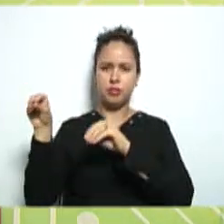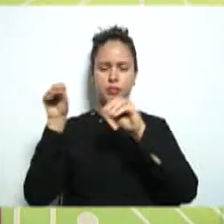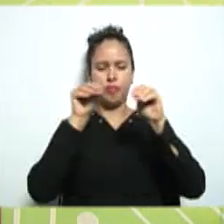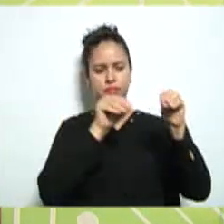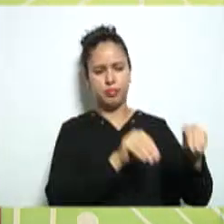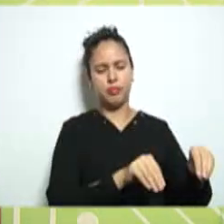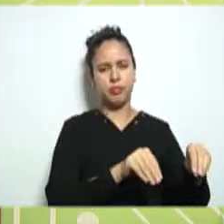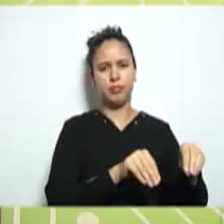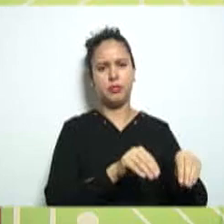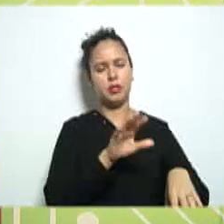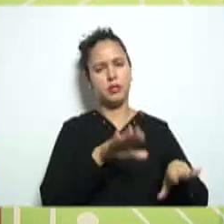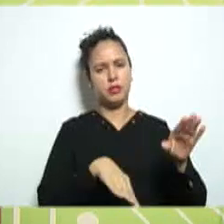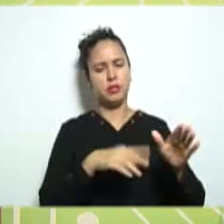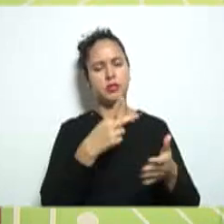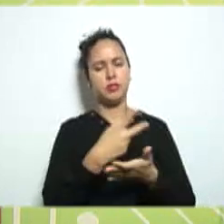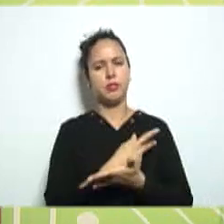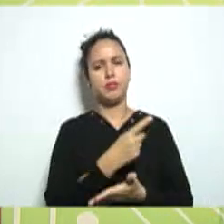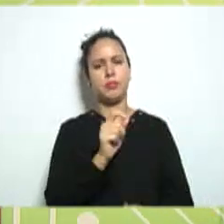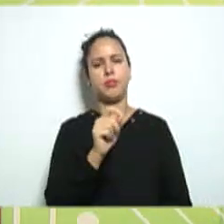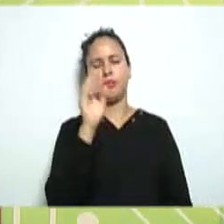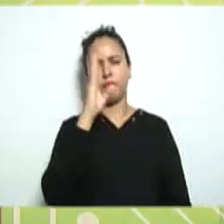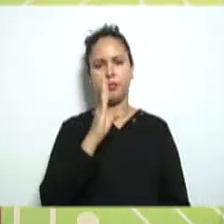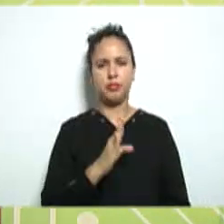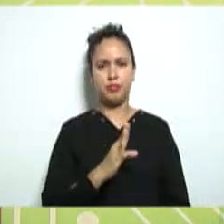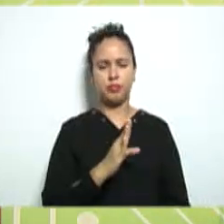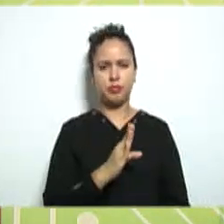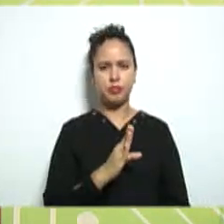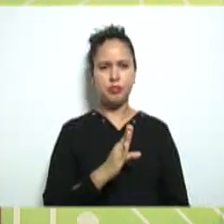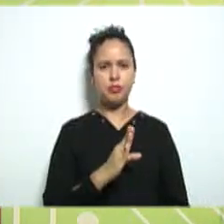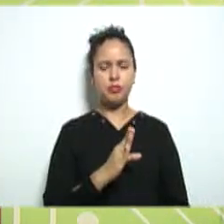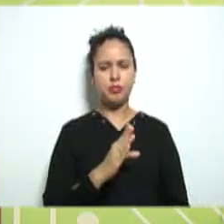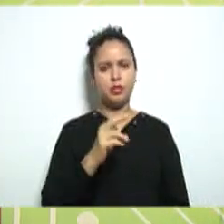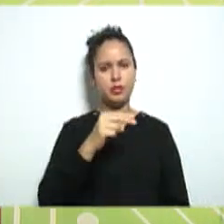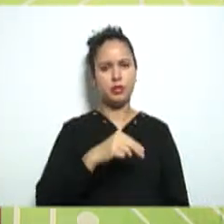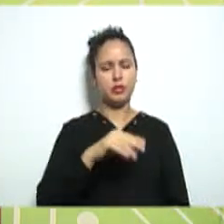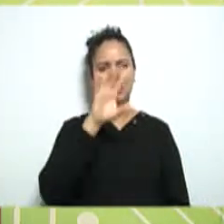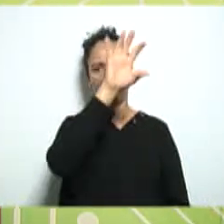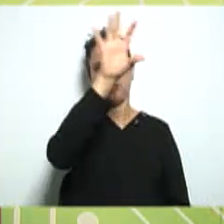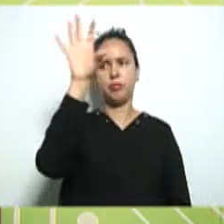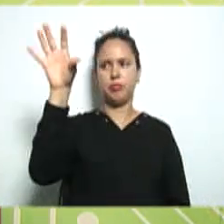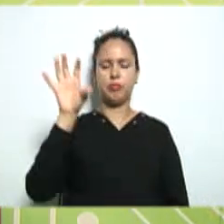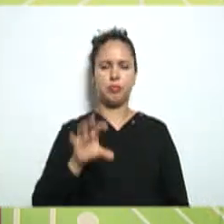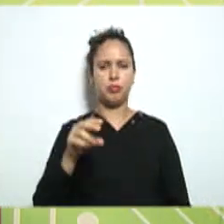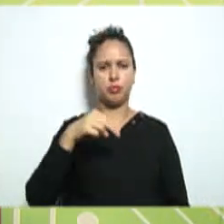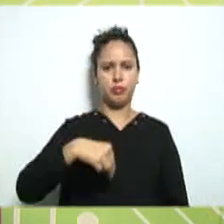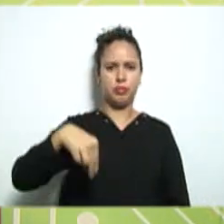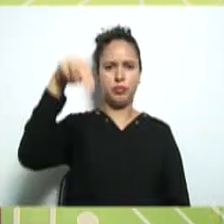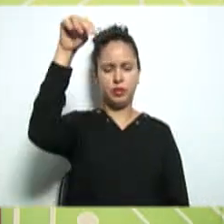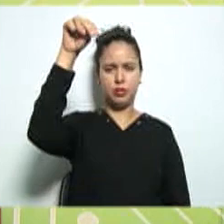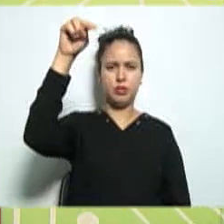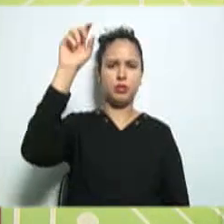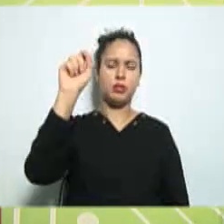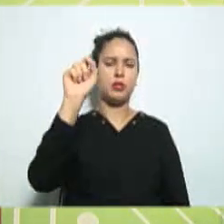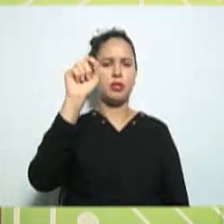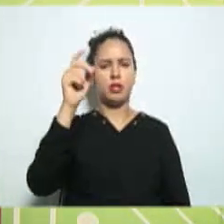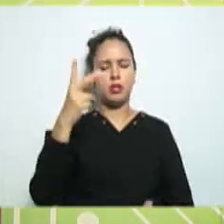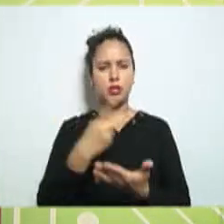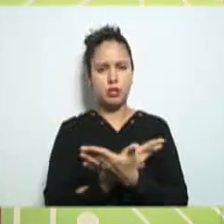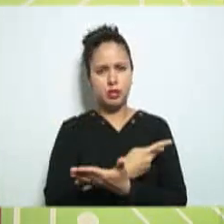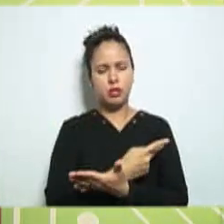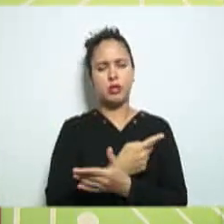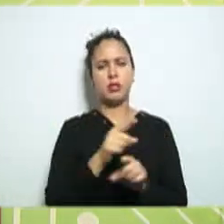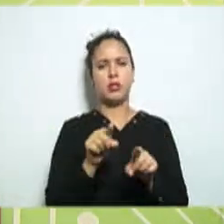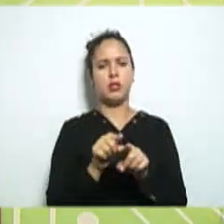acontece, infelizmente, aqui no Brasil, na nossa região, região norte, que tem muito trabalhador rural, e acontece nas